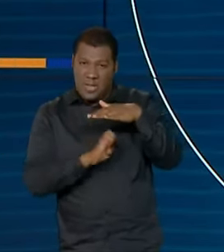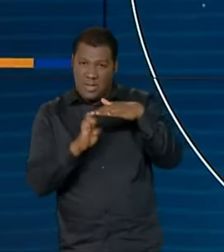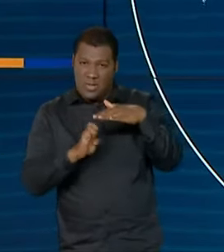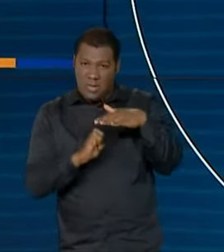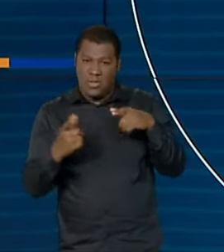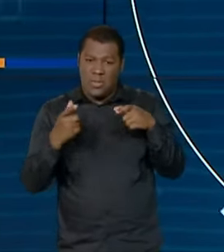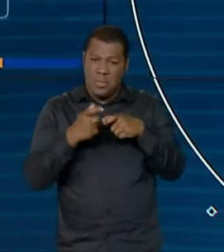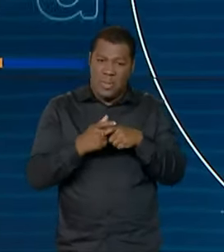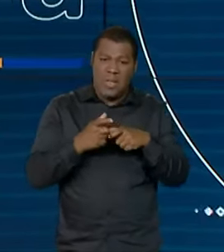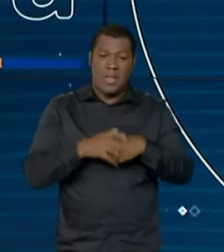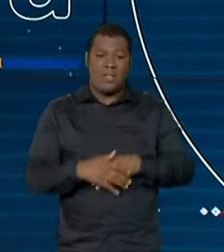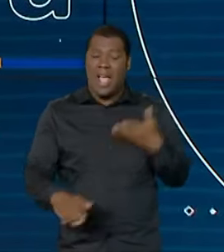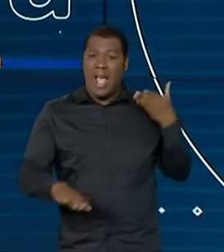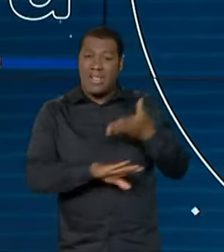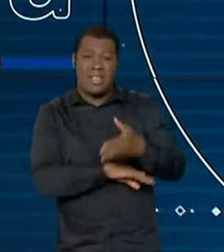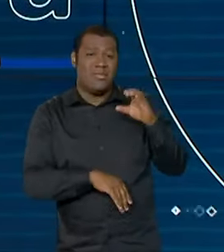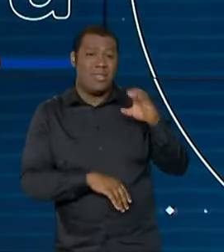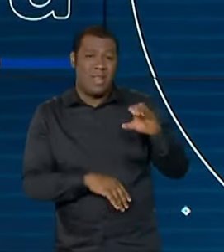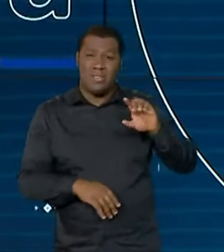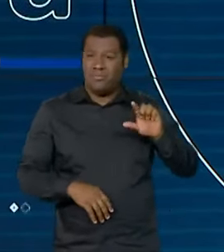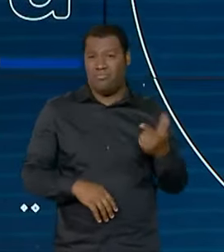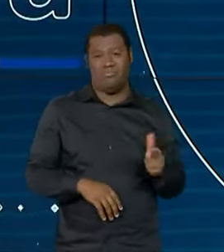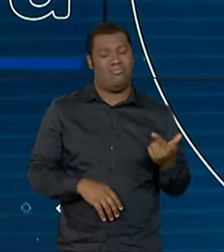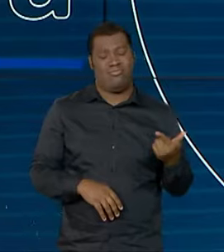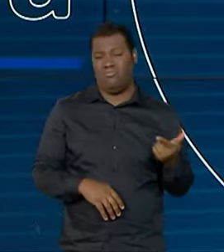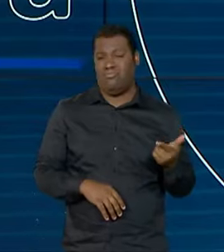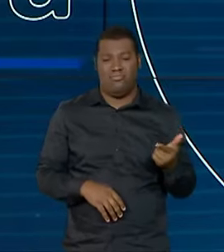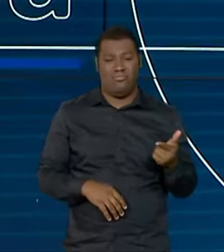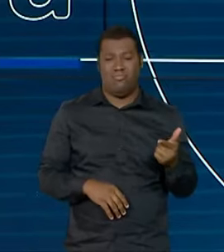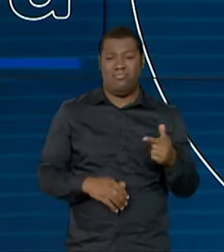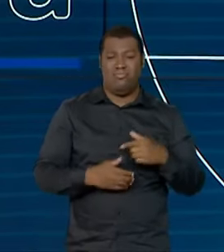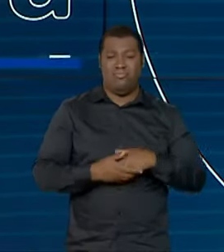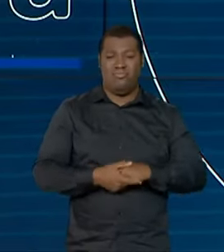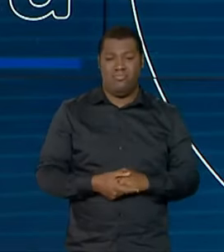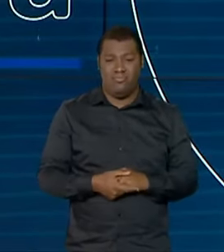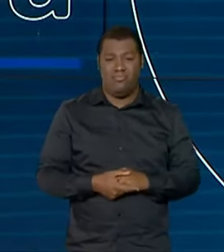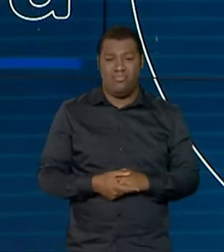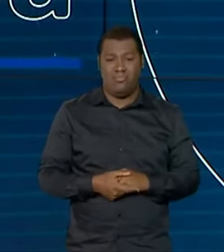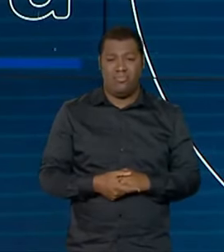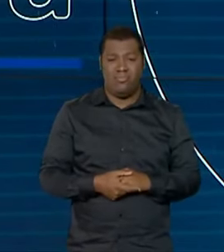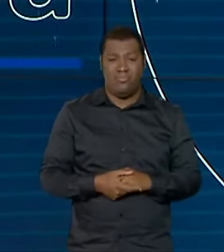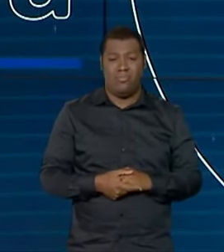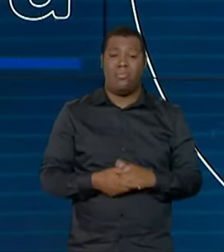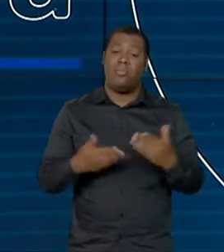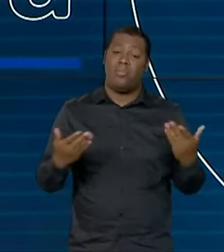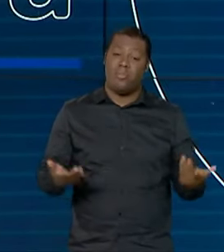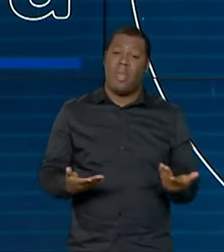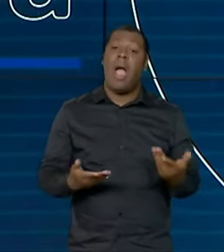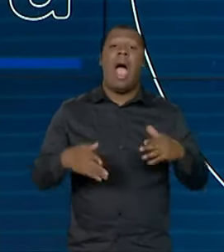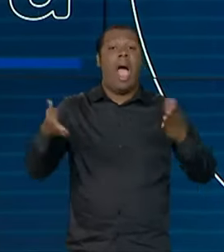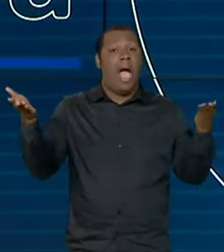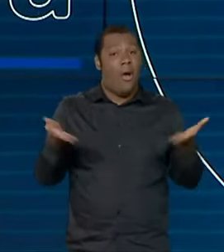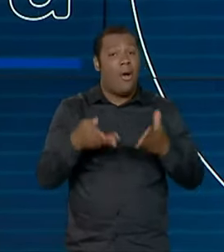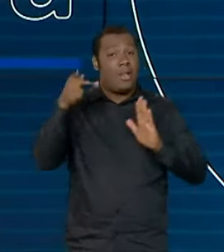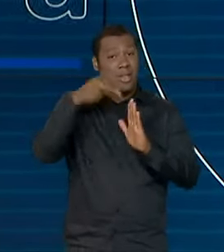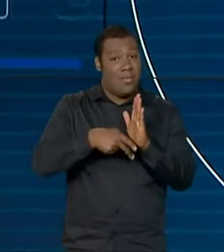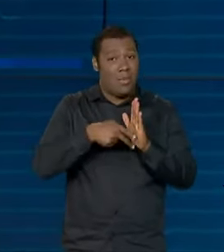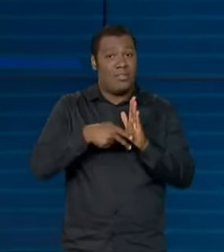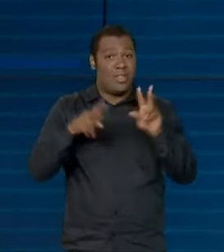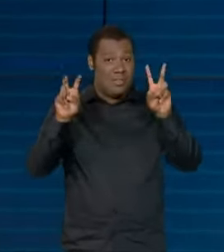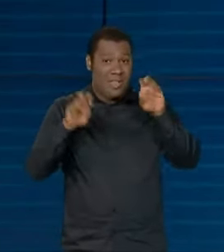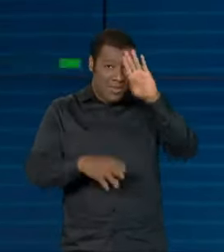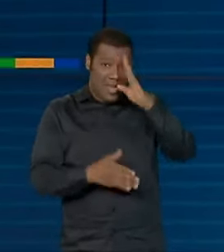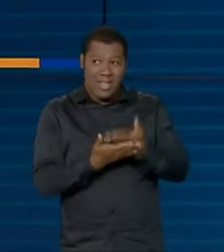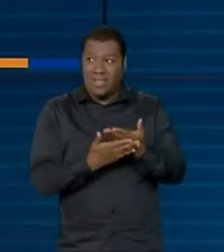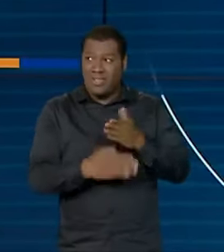as portas fechadas porque não tinham nada para dar como garantia do empréstimo. Com o Acredita, isso não será